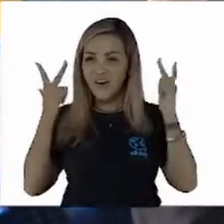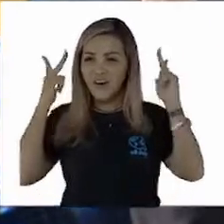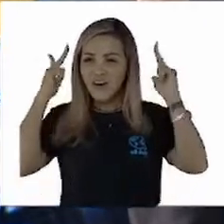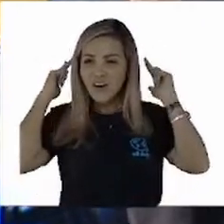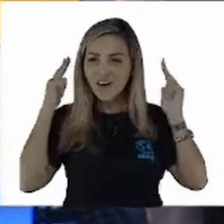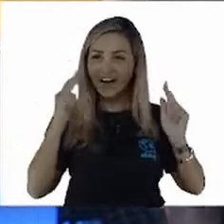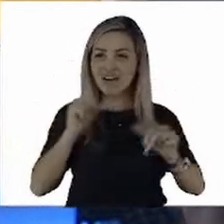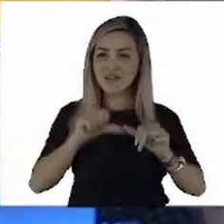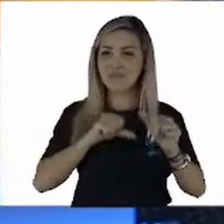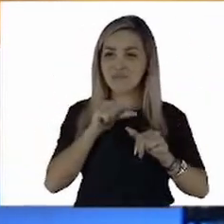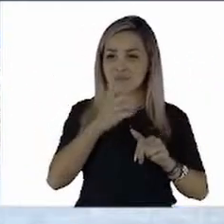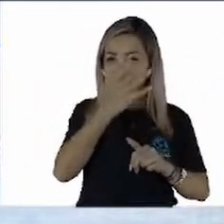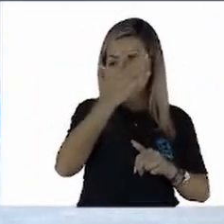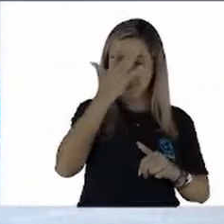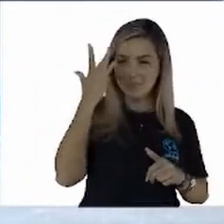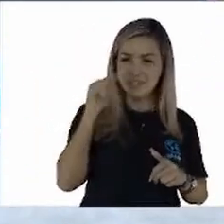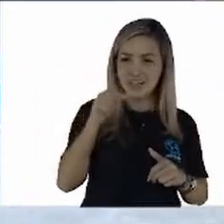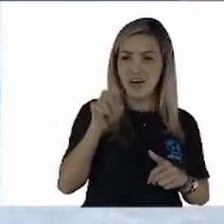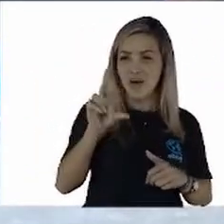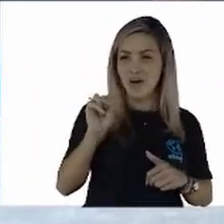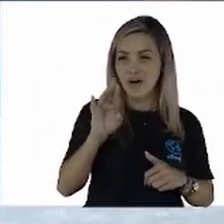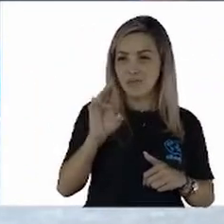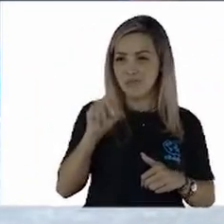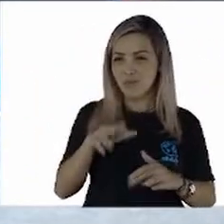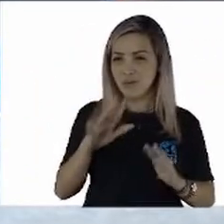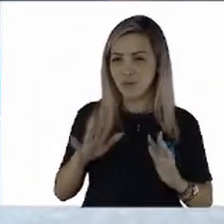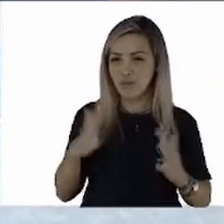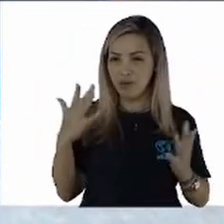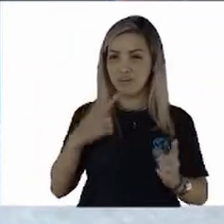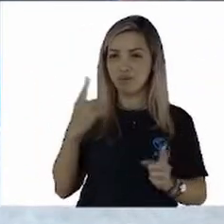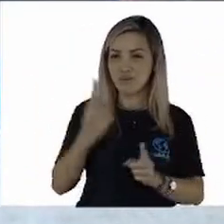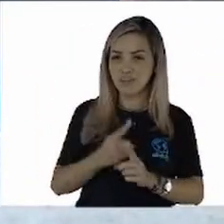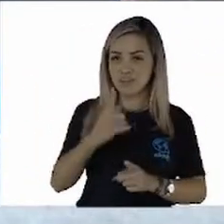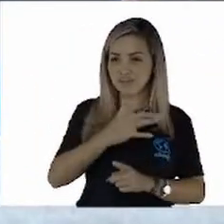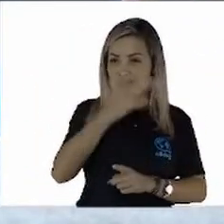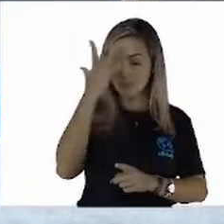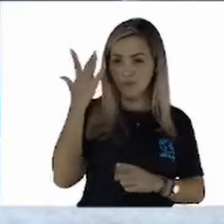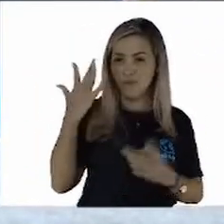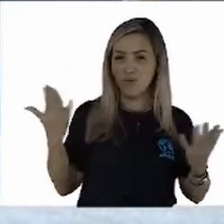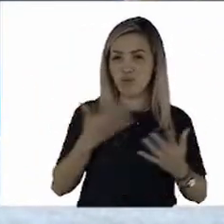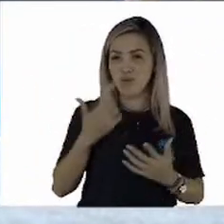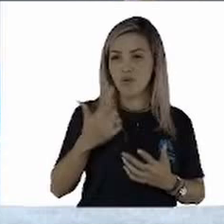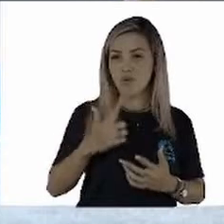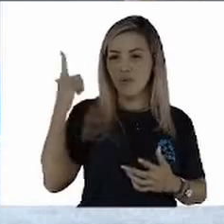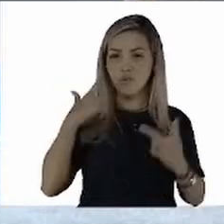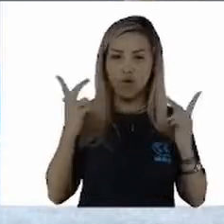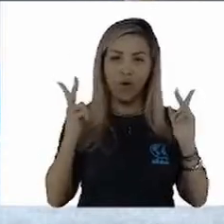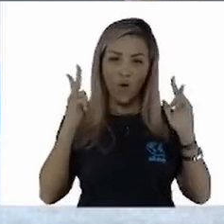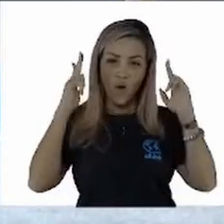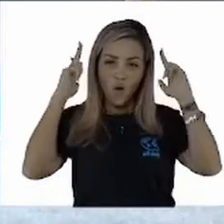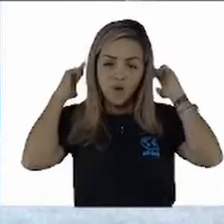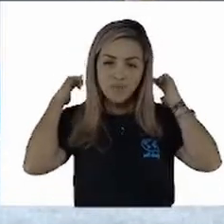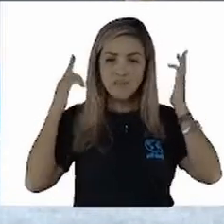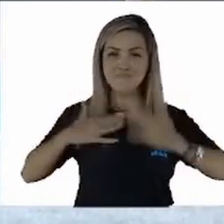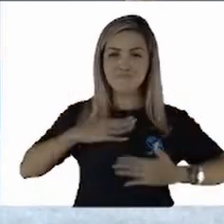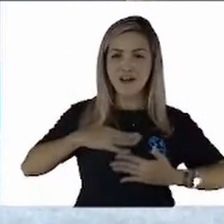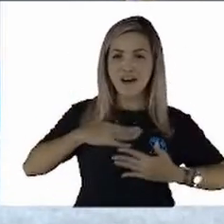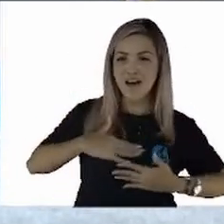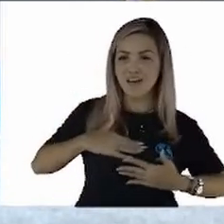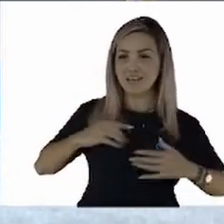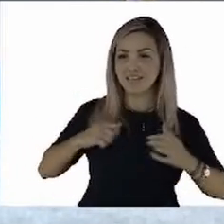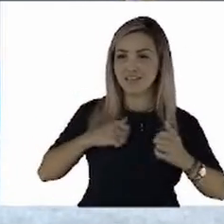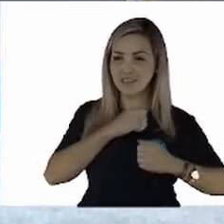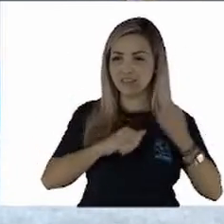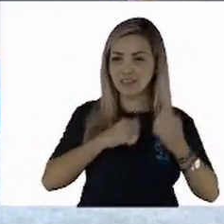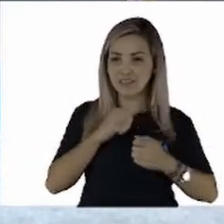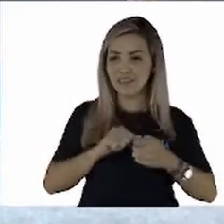tosei. Mostra pras pessoas de cá. Isso aqui é Robson, ó. Quando eu achei, ele era uma pessoa amargurada. Hoje tá outro. Eu cortei as orelhinhas, tosei, dei banho, passei